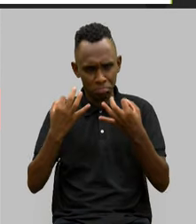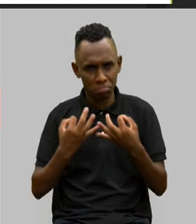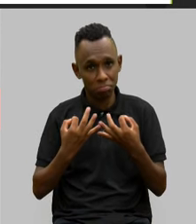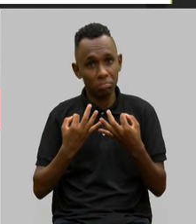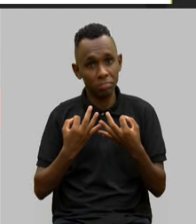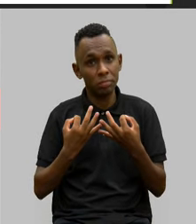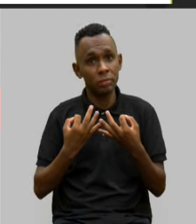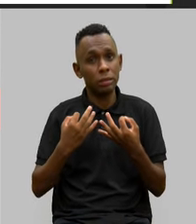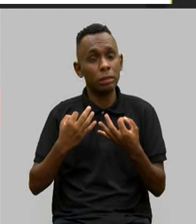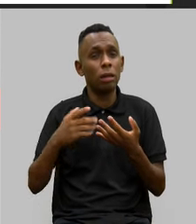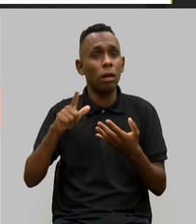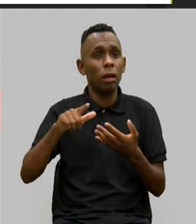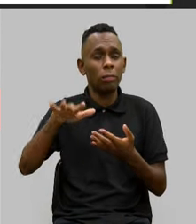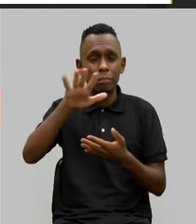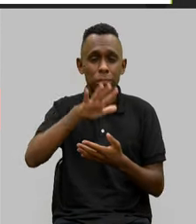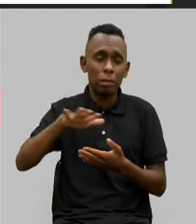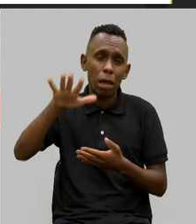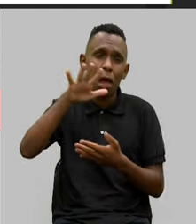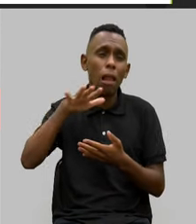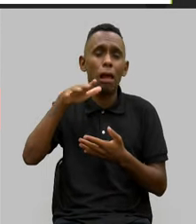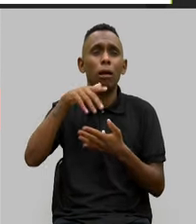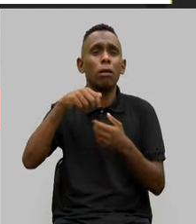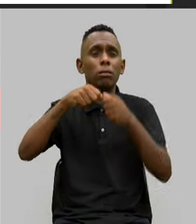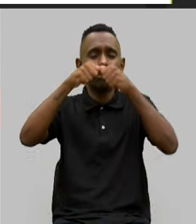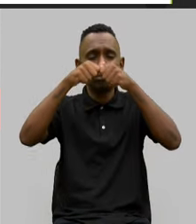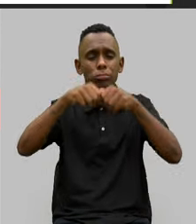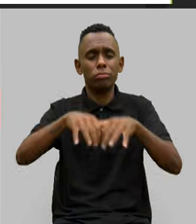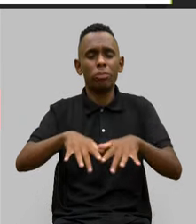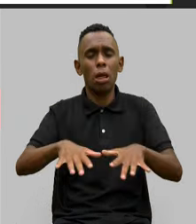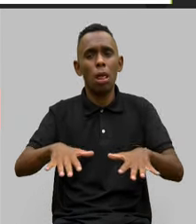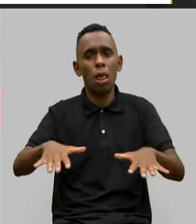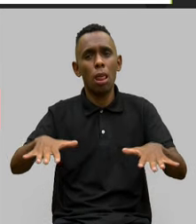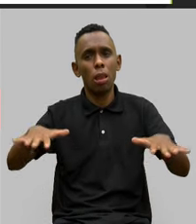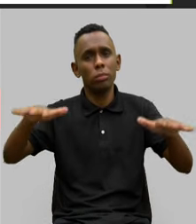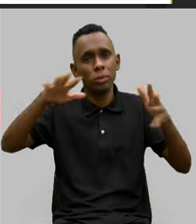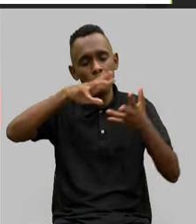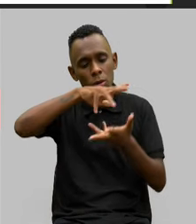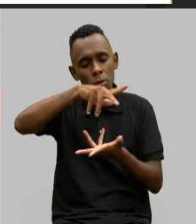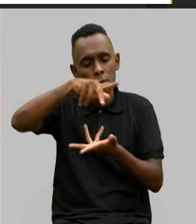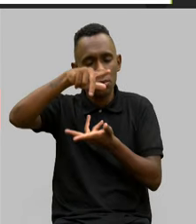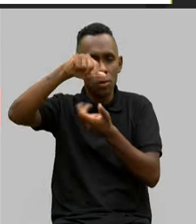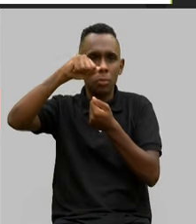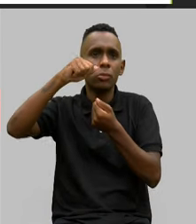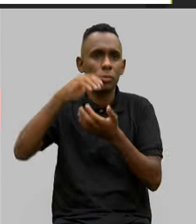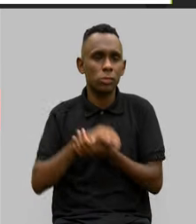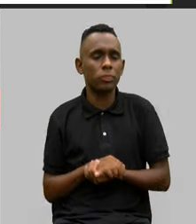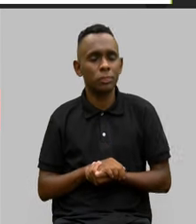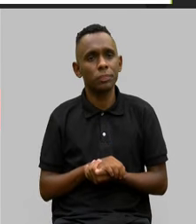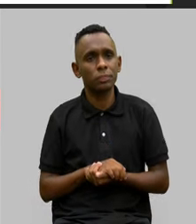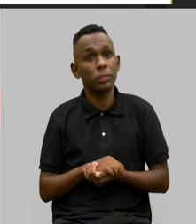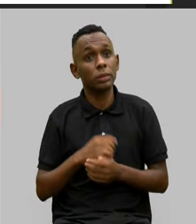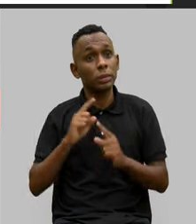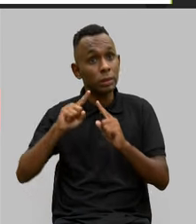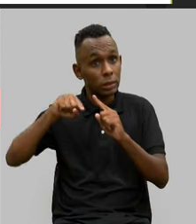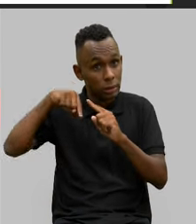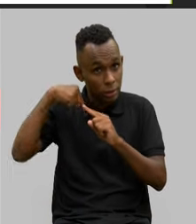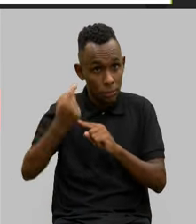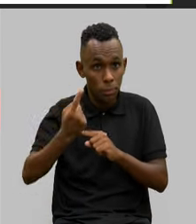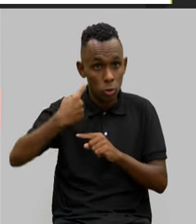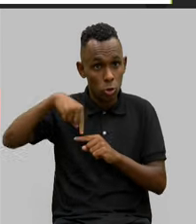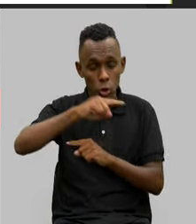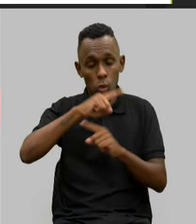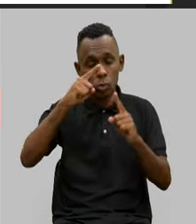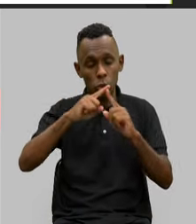e de lá ela vai viajar para o mundo inteiro o mundo inteiro Depois da nossa